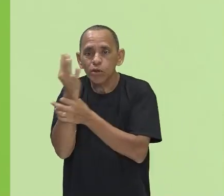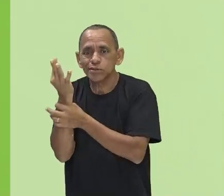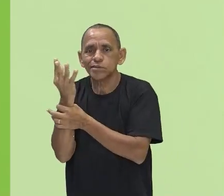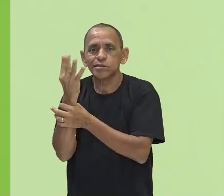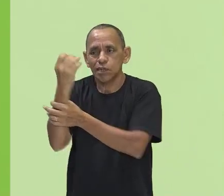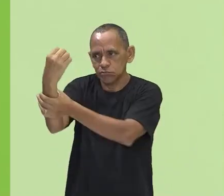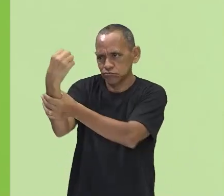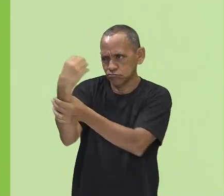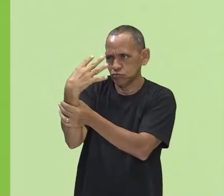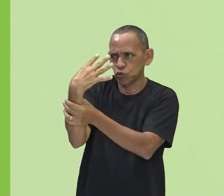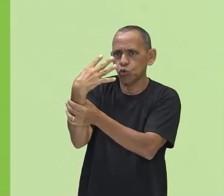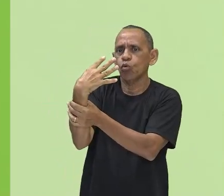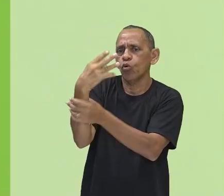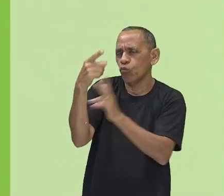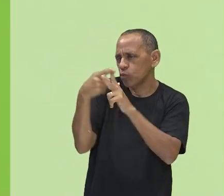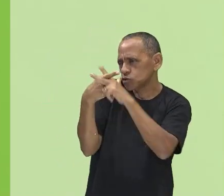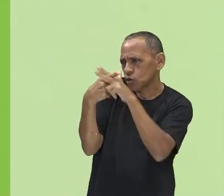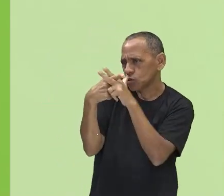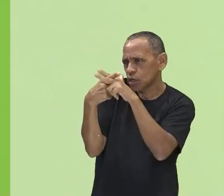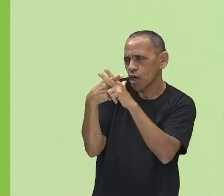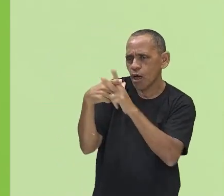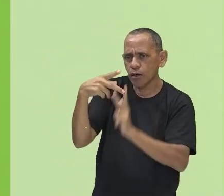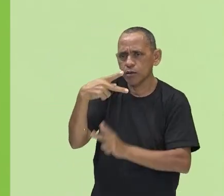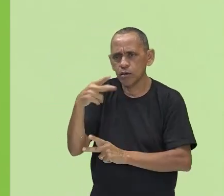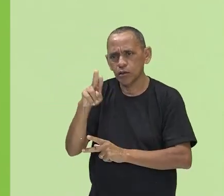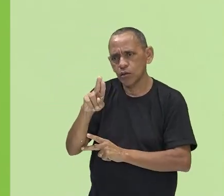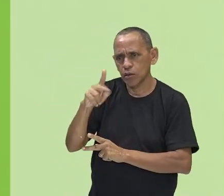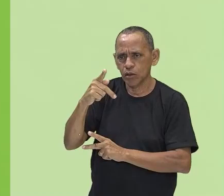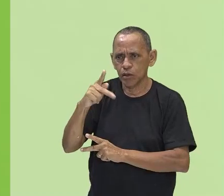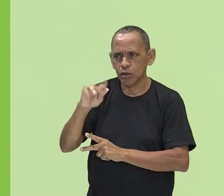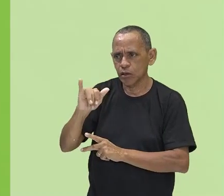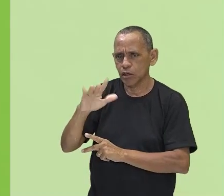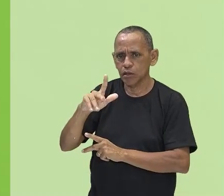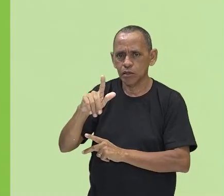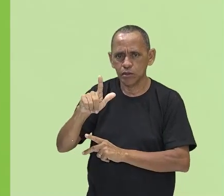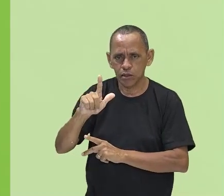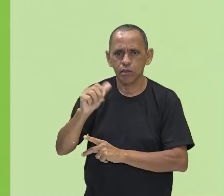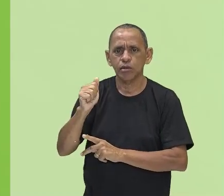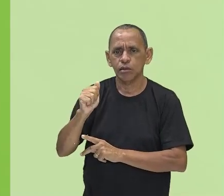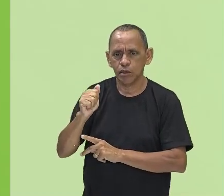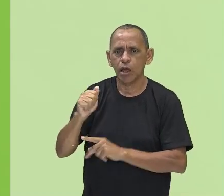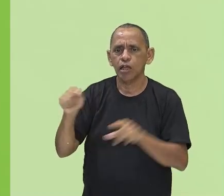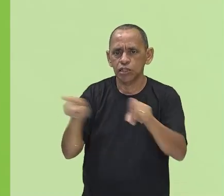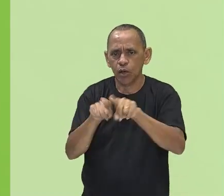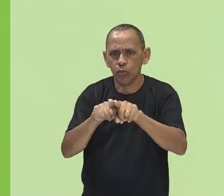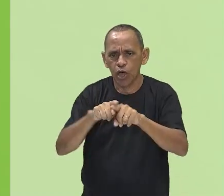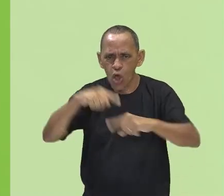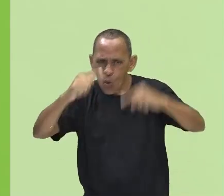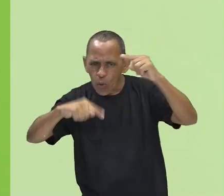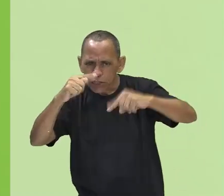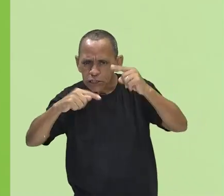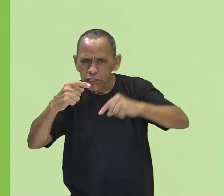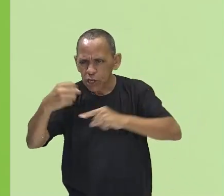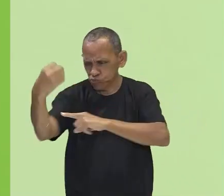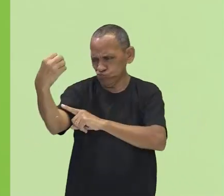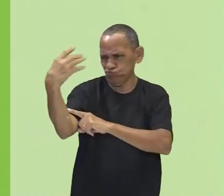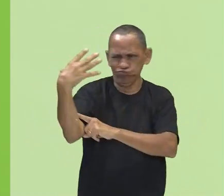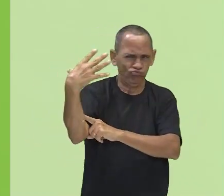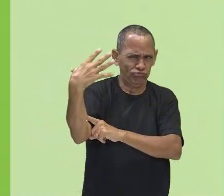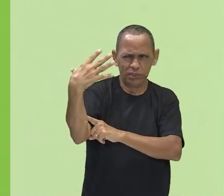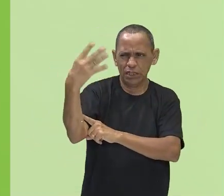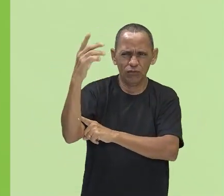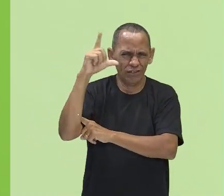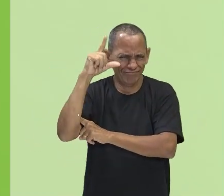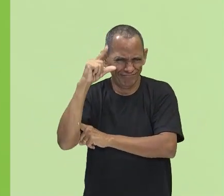vai ser regulado ali a partir da pupila, né? A pupila vai permitir, quando eu tenho um objeto muito iluminado, normalmente ela vai se contrair. Para quê?